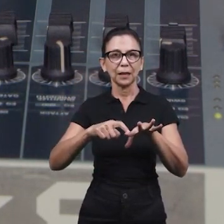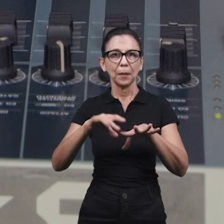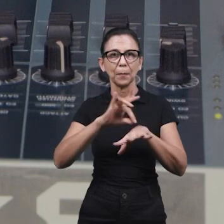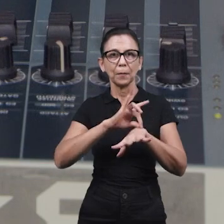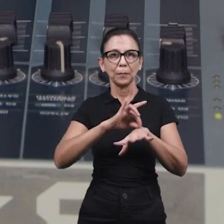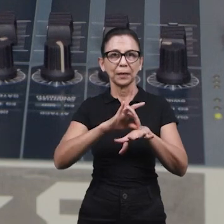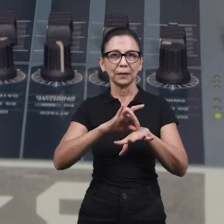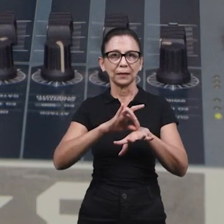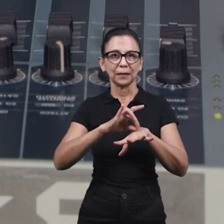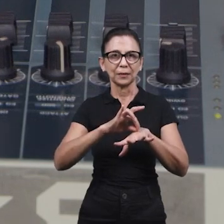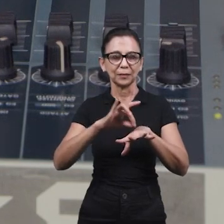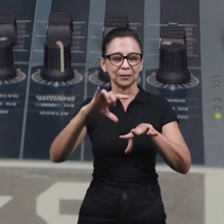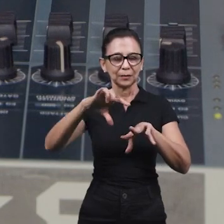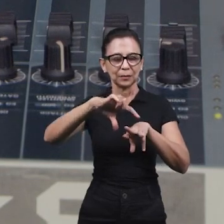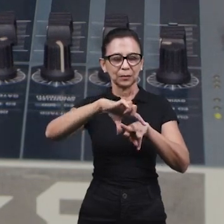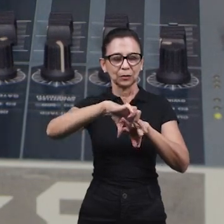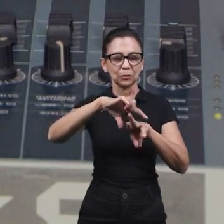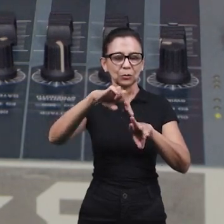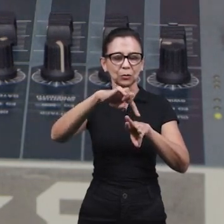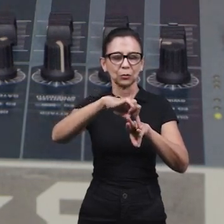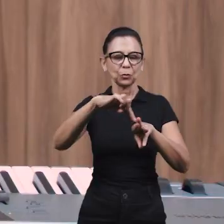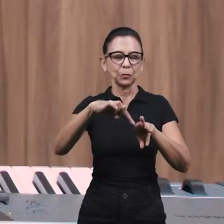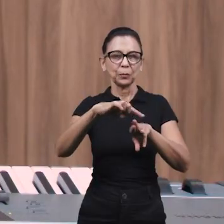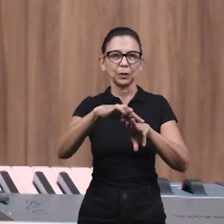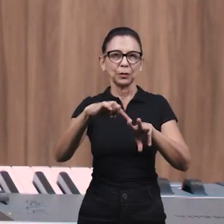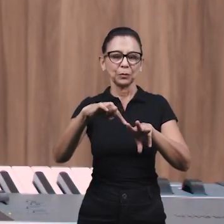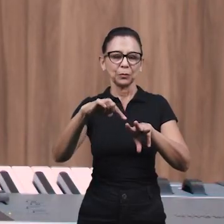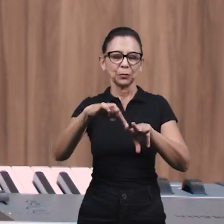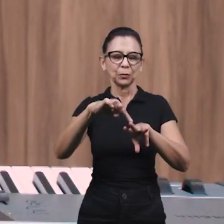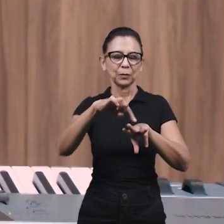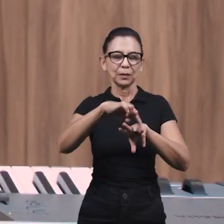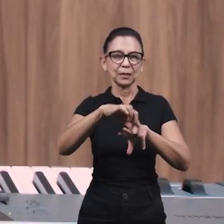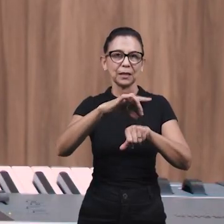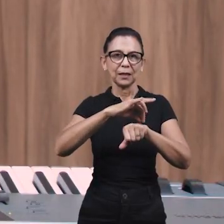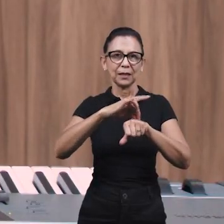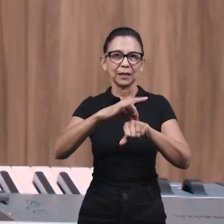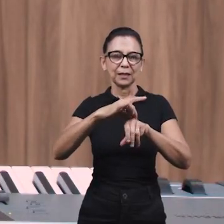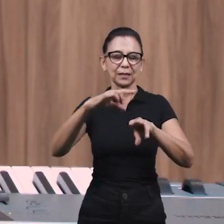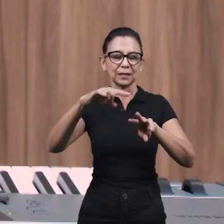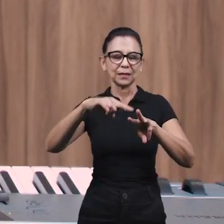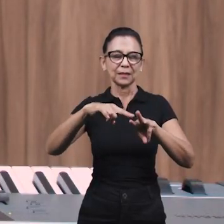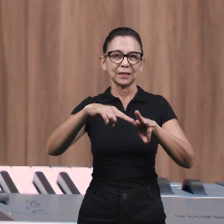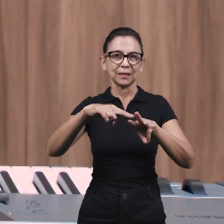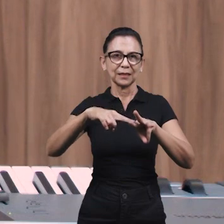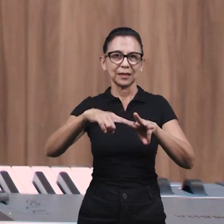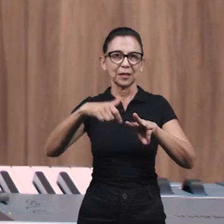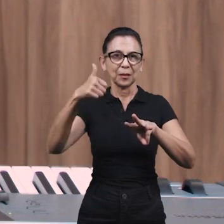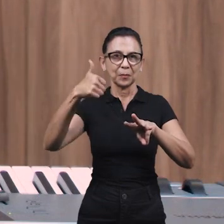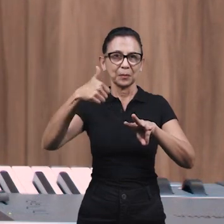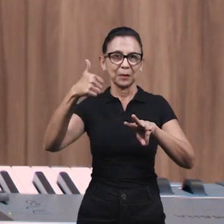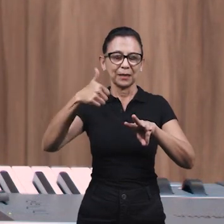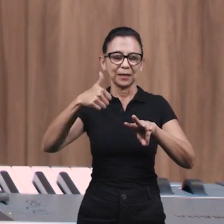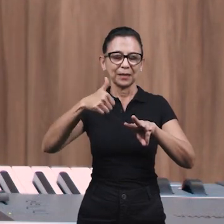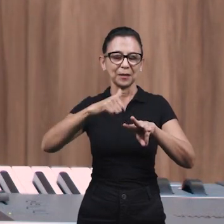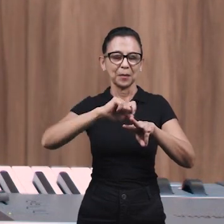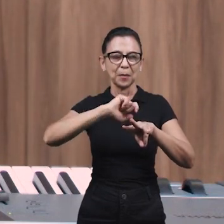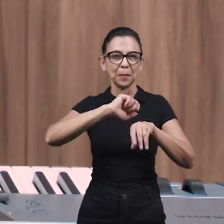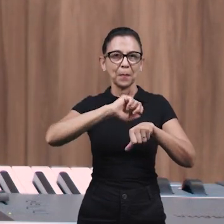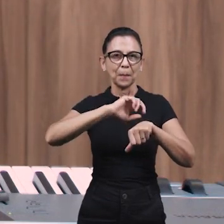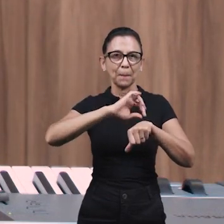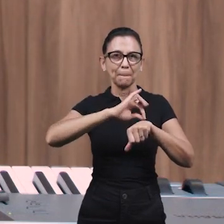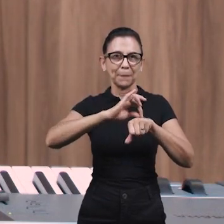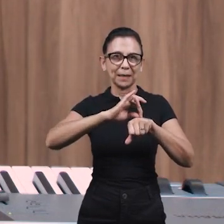meu grupinho de 3 pretas. Então, todas essas notas aqui, os meus degraus, são brancos e uma